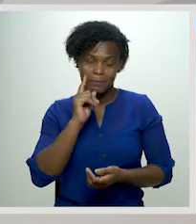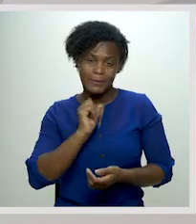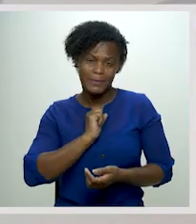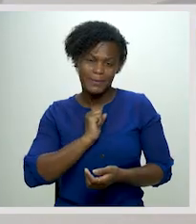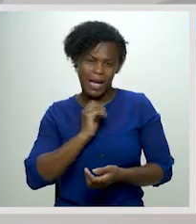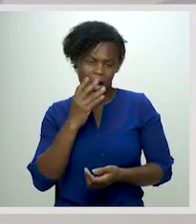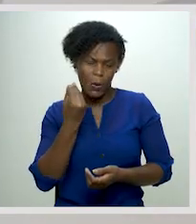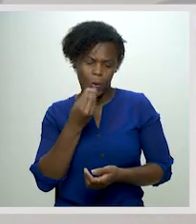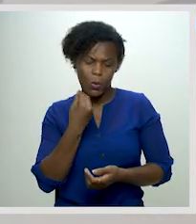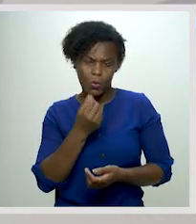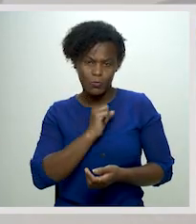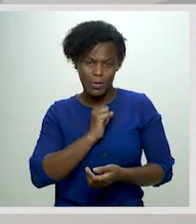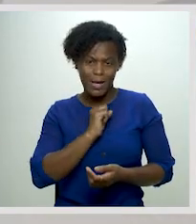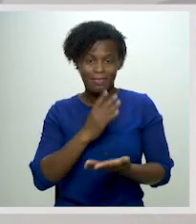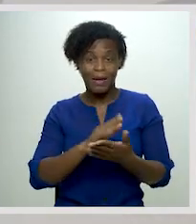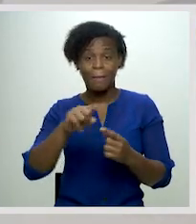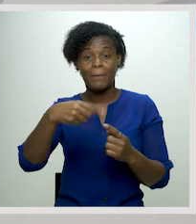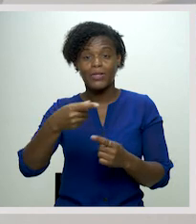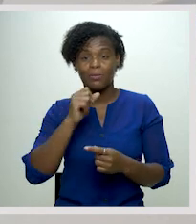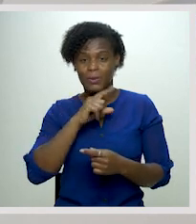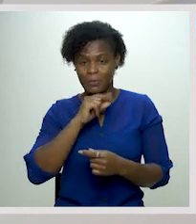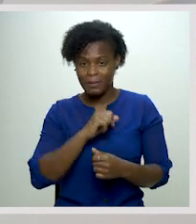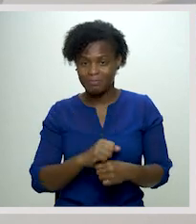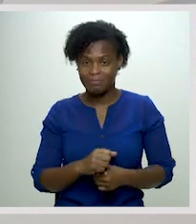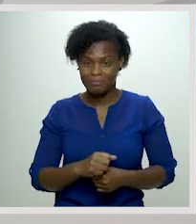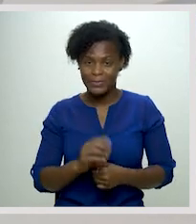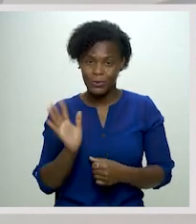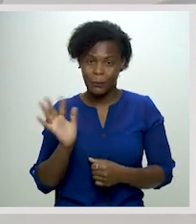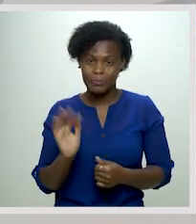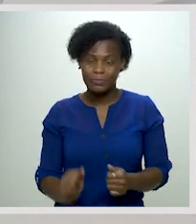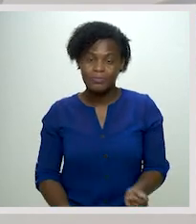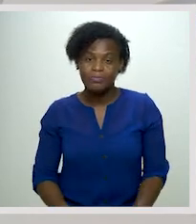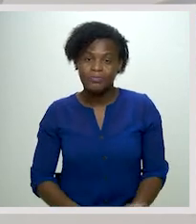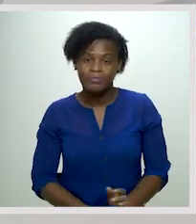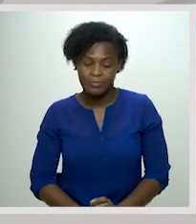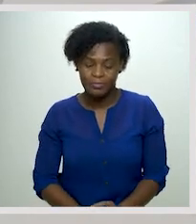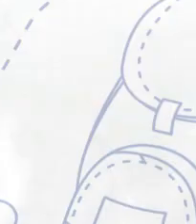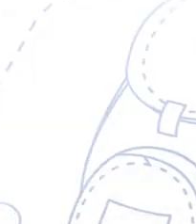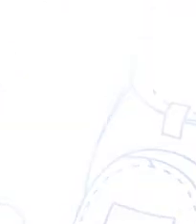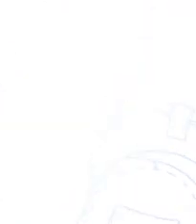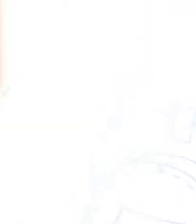Minhas caras e meus caros alunos, até a próxima oportunidade. Até já.